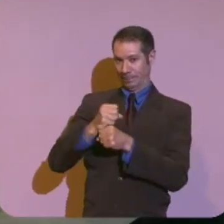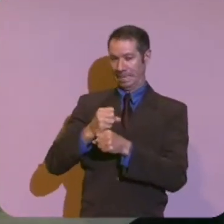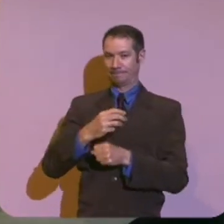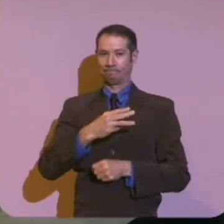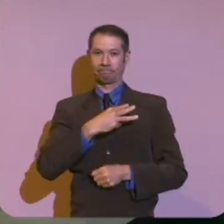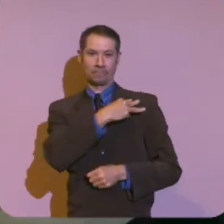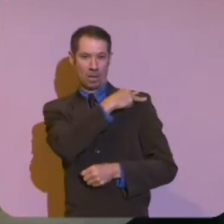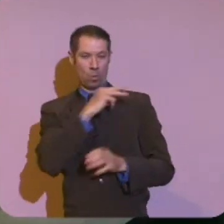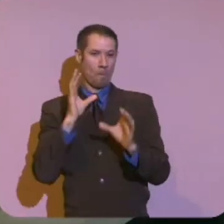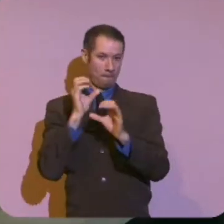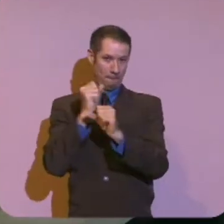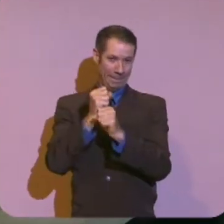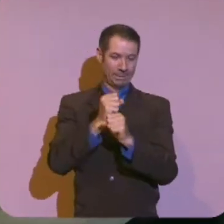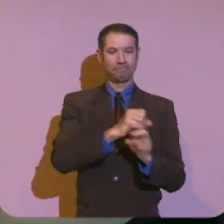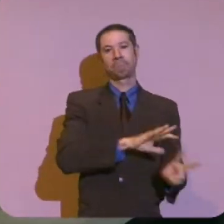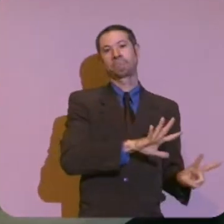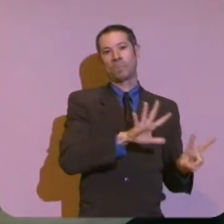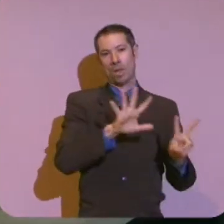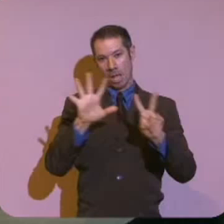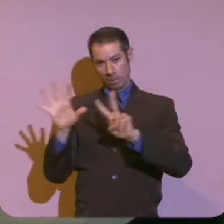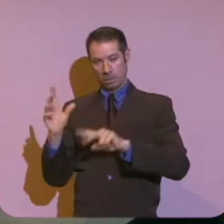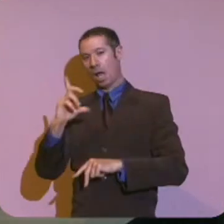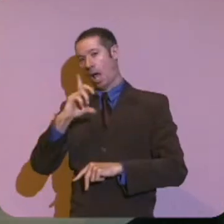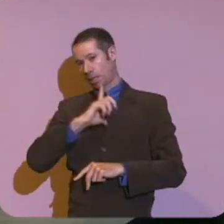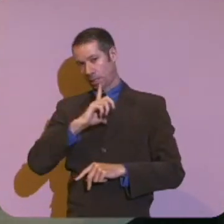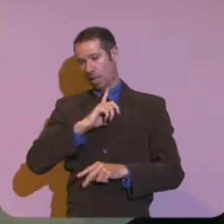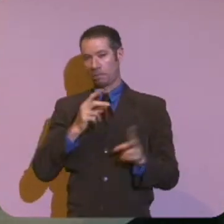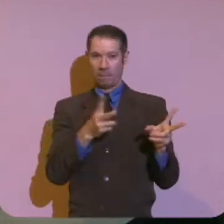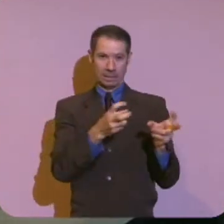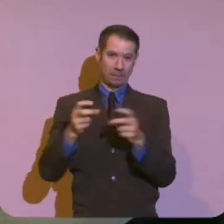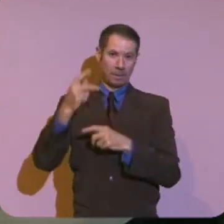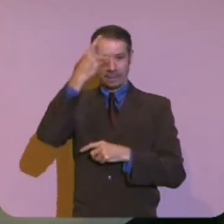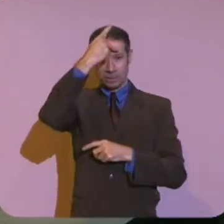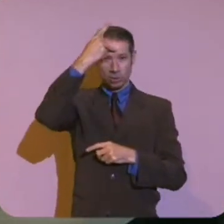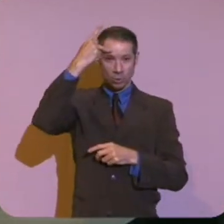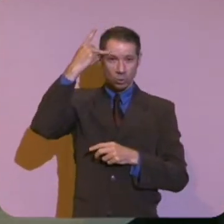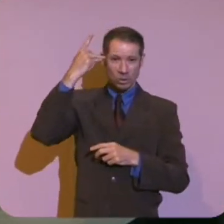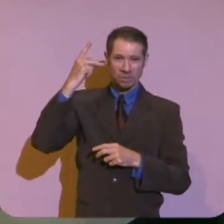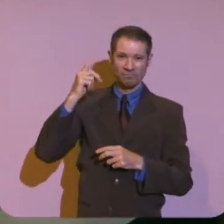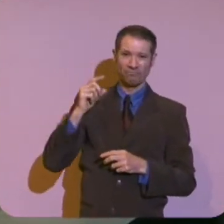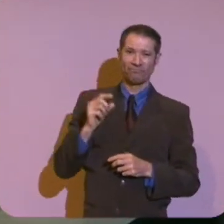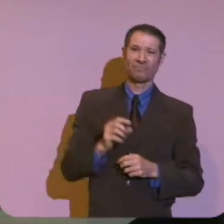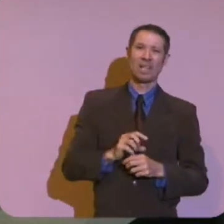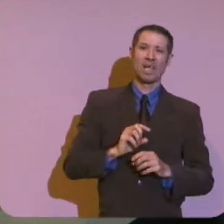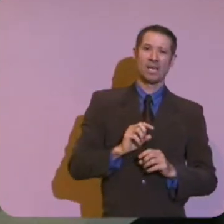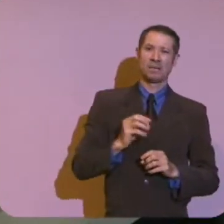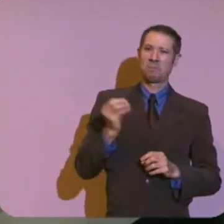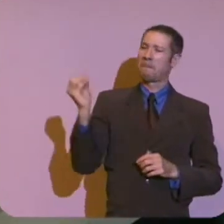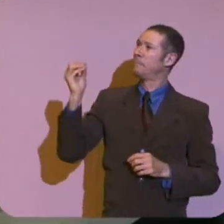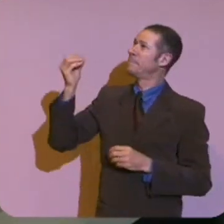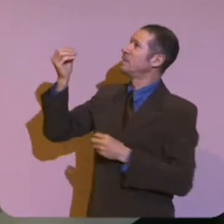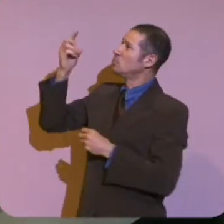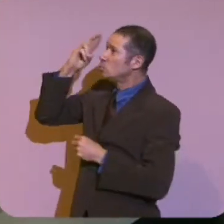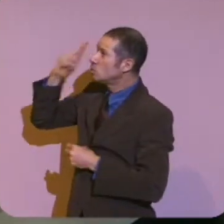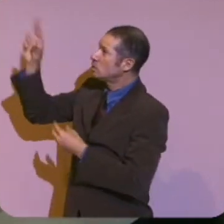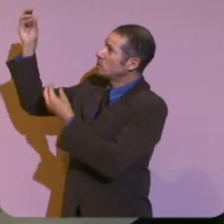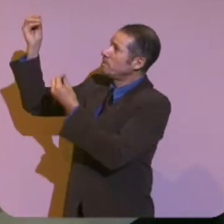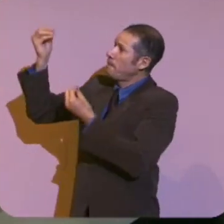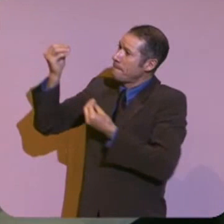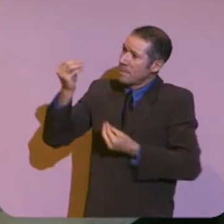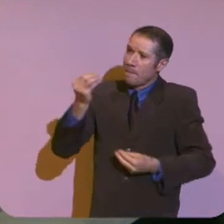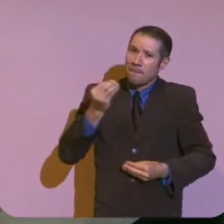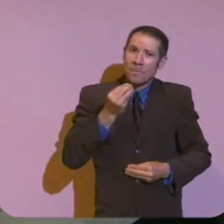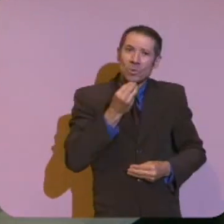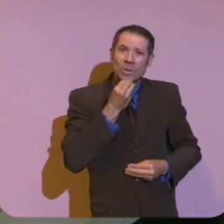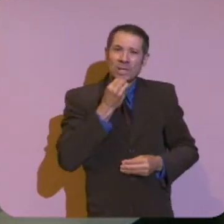que eu completo essa semana, eu tenho visto pessoas desprezarem todas as oportunidades que o Senhor tem